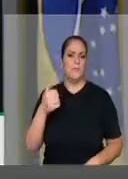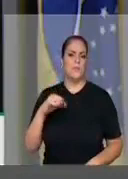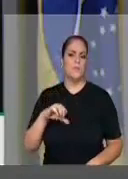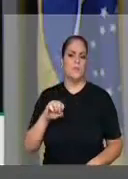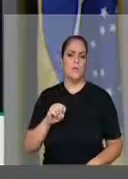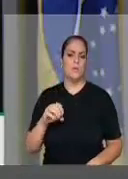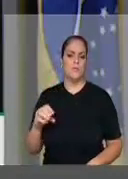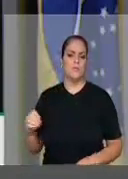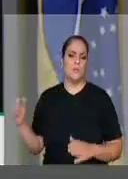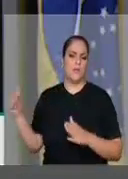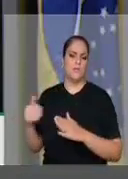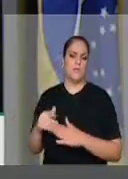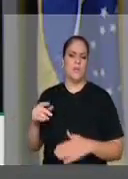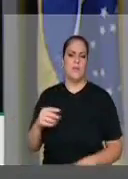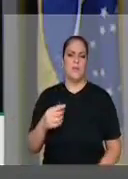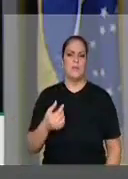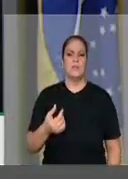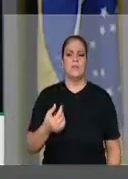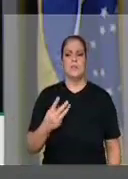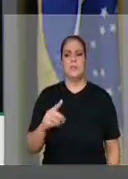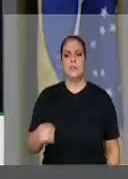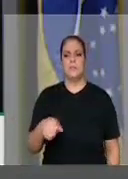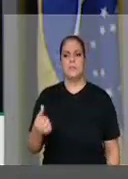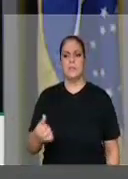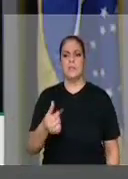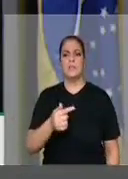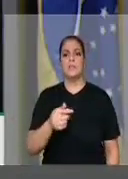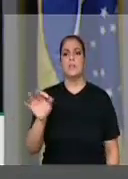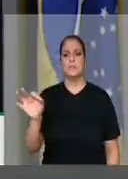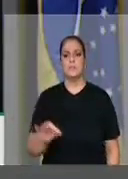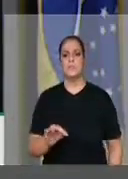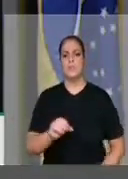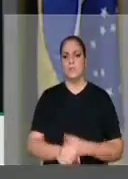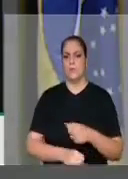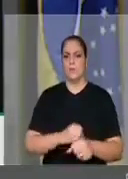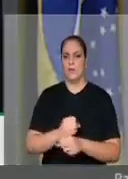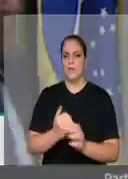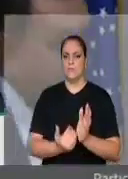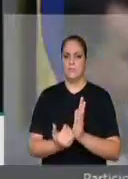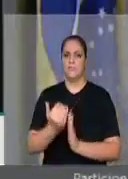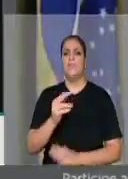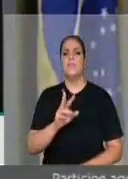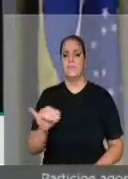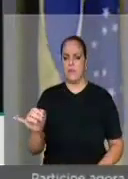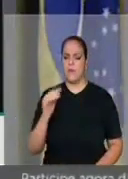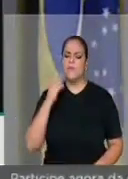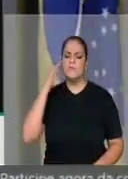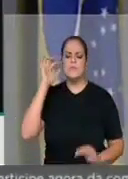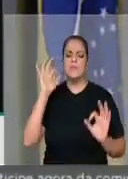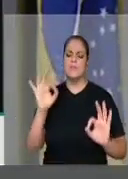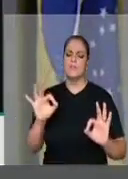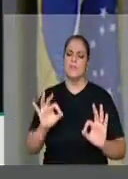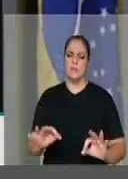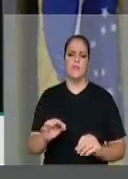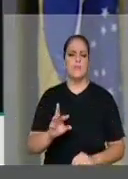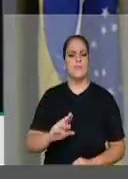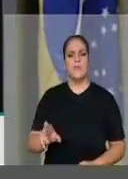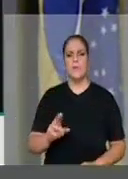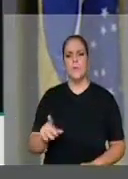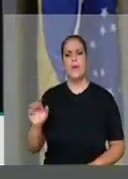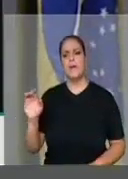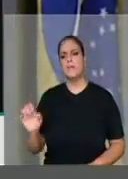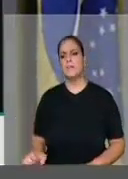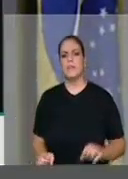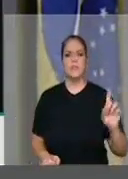de 6,3%, 7% ao ano. Tenho certeza absoluta disso. Esta não é a reforma da esquerda,